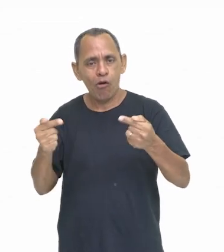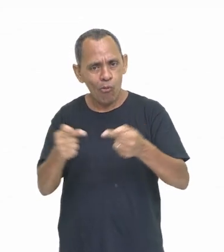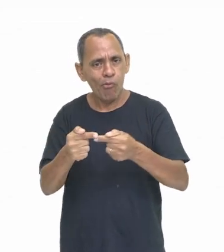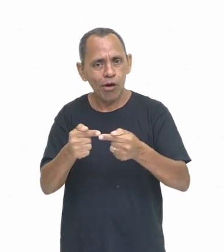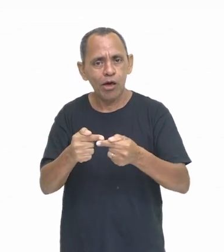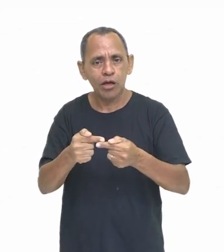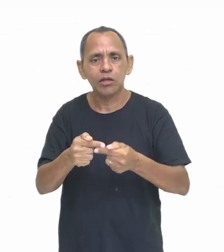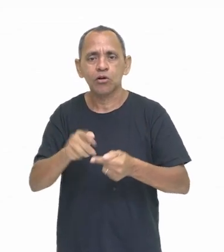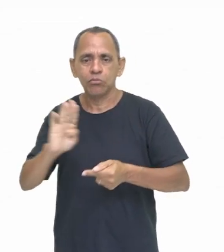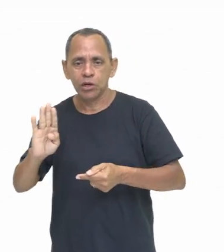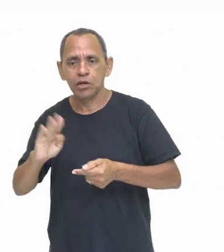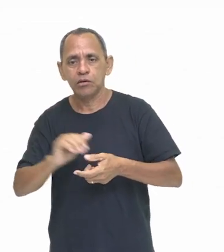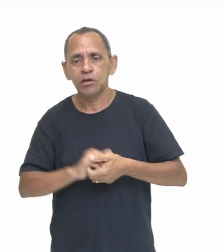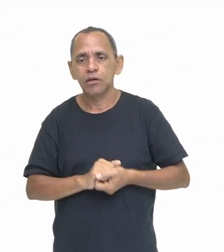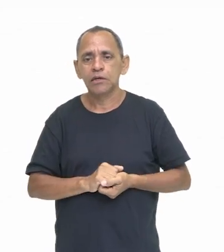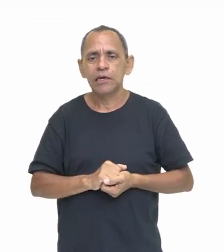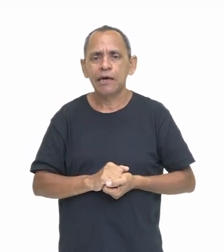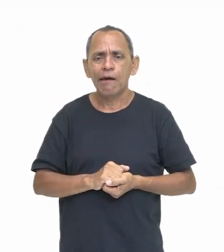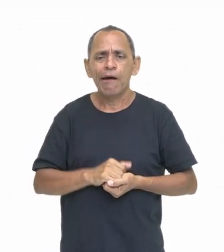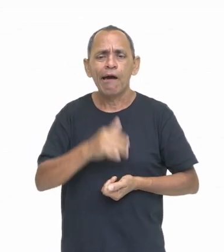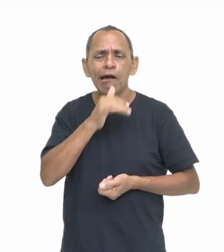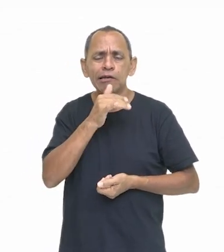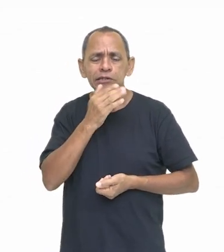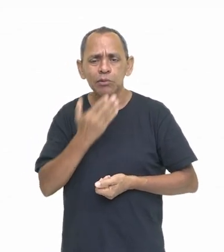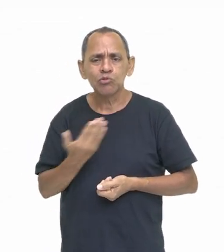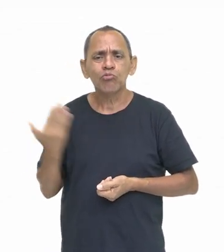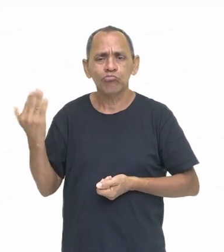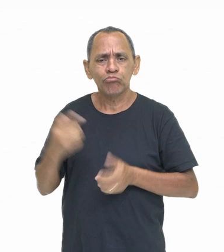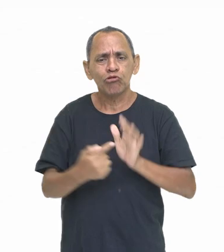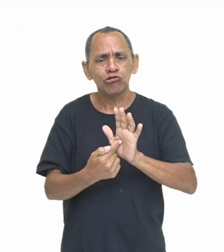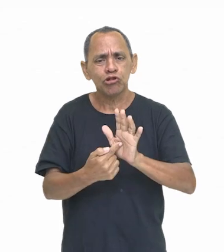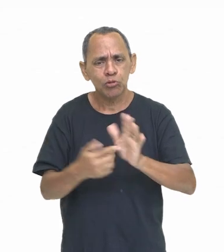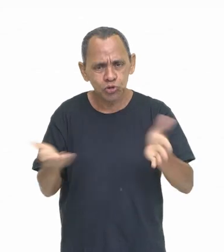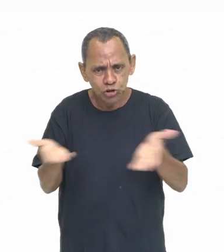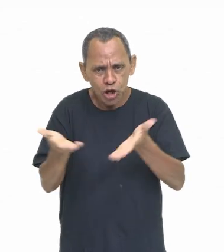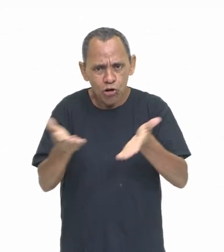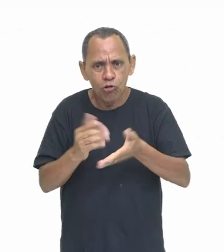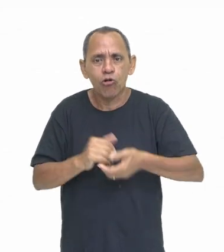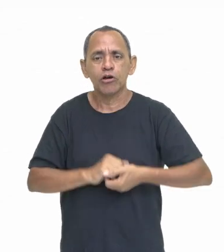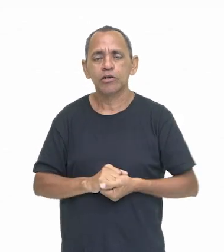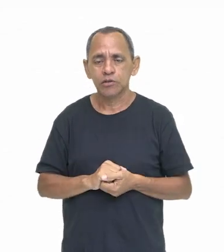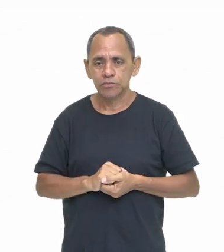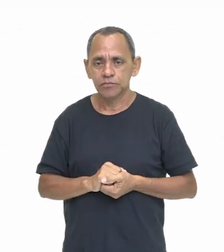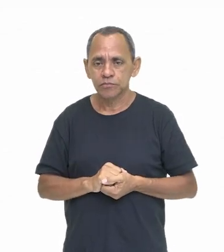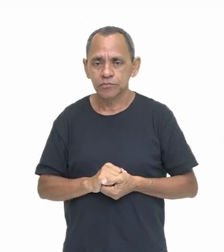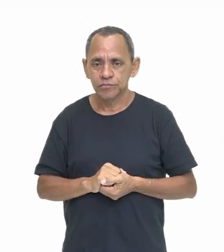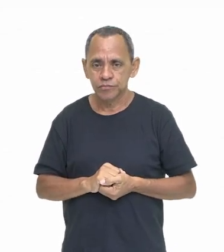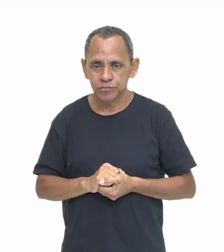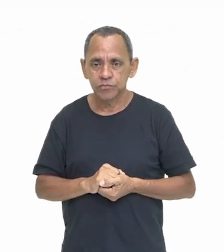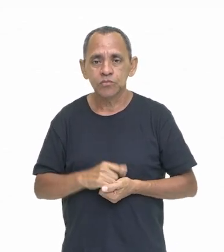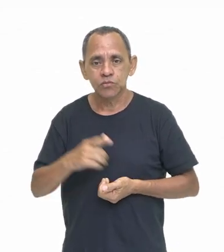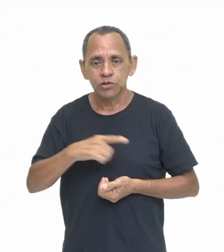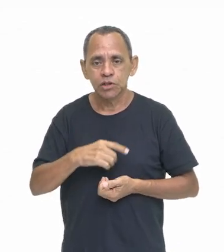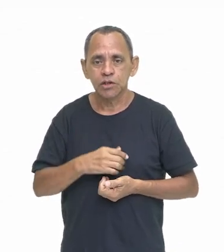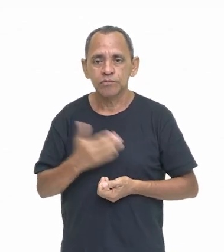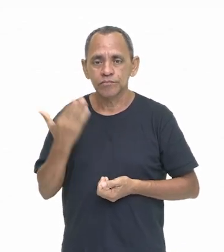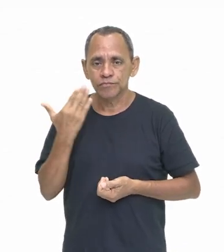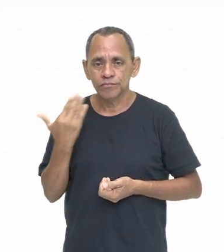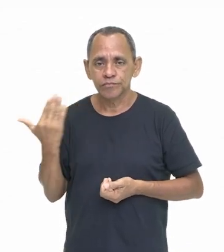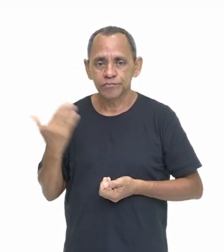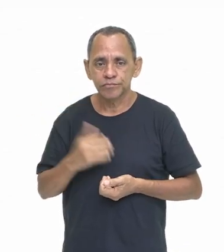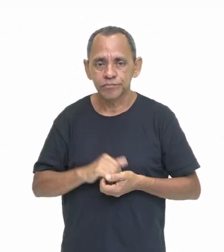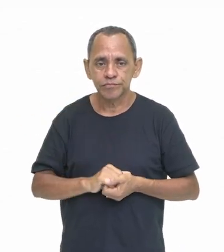exemplos dos diagramas é definido na matemática dessa forma, tá bom? Então, nós usamos a seguinte